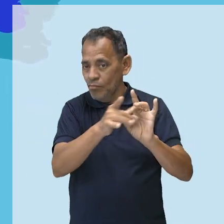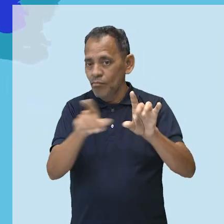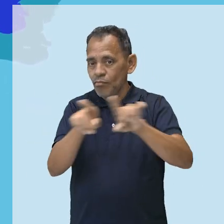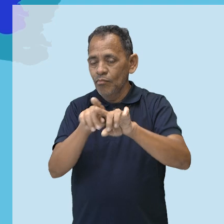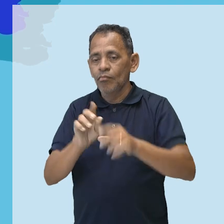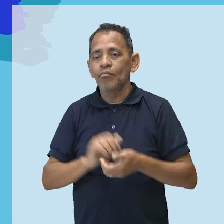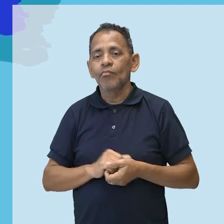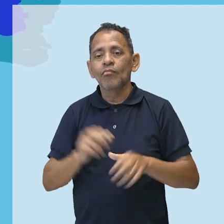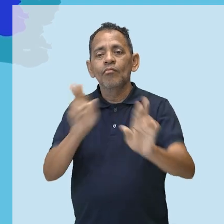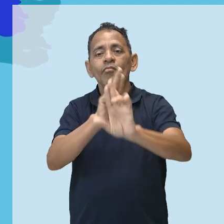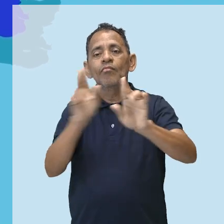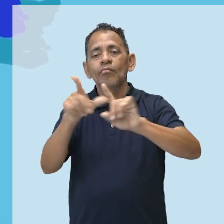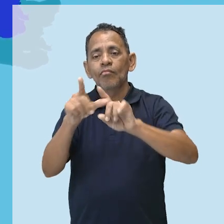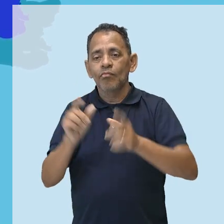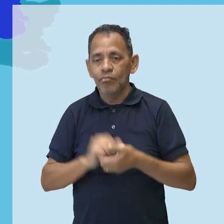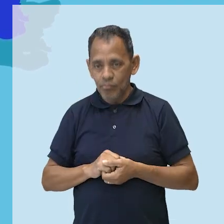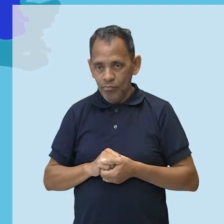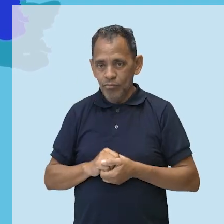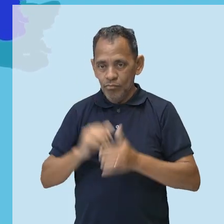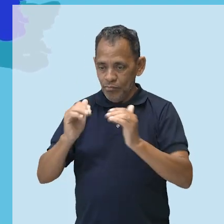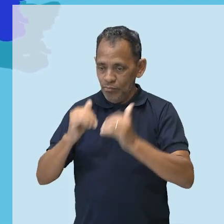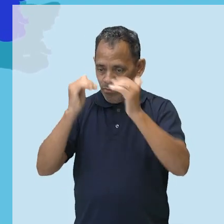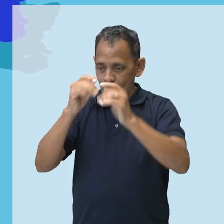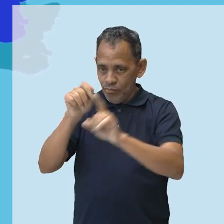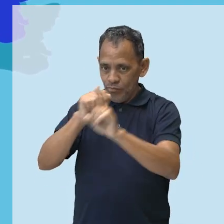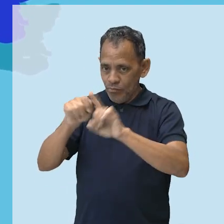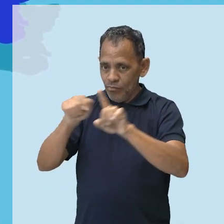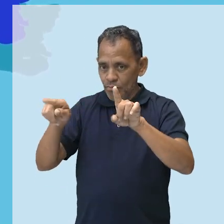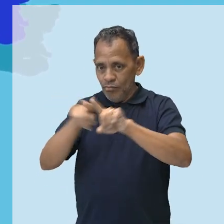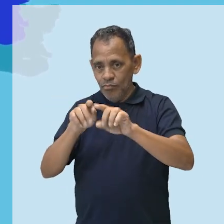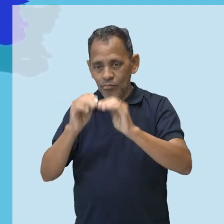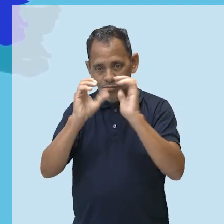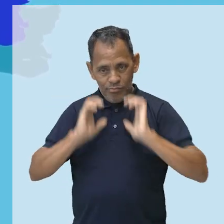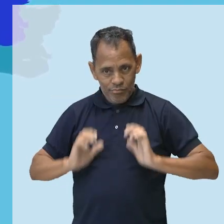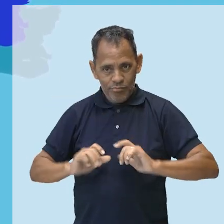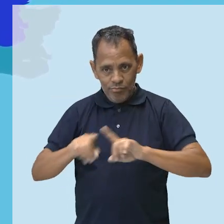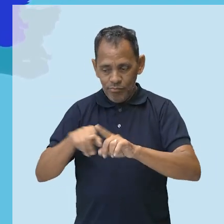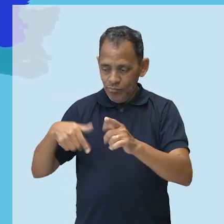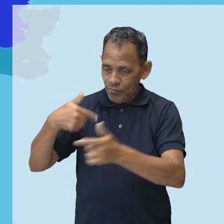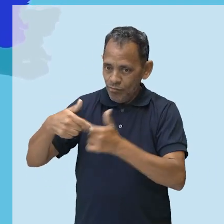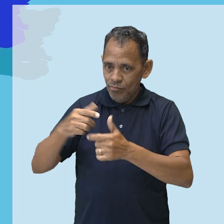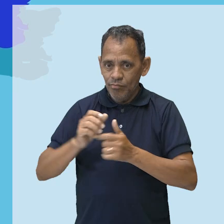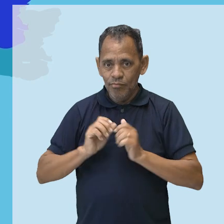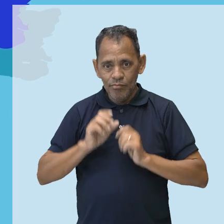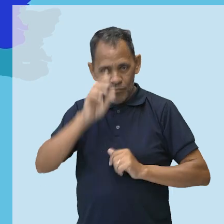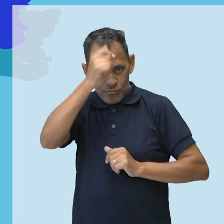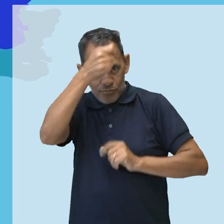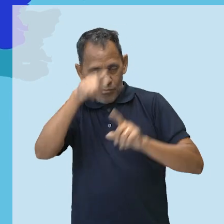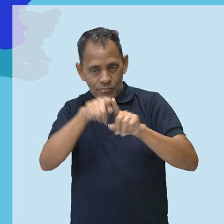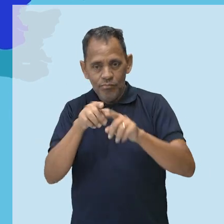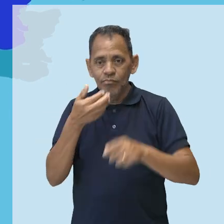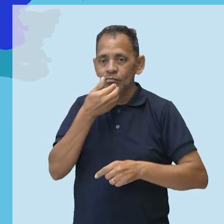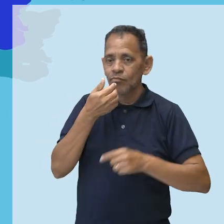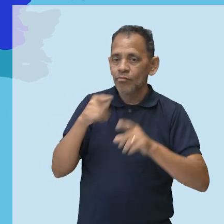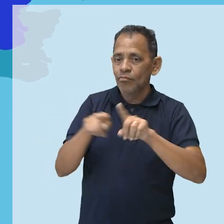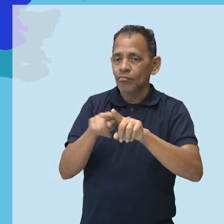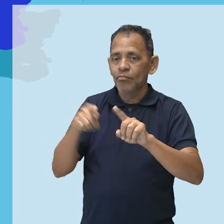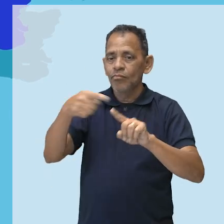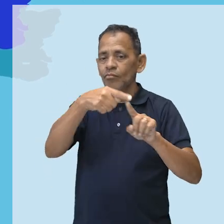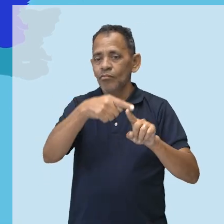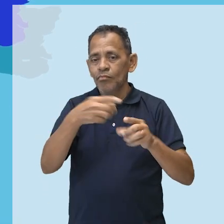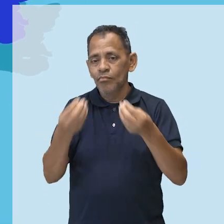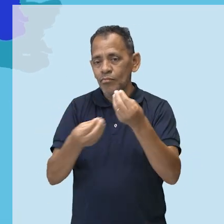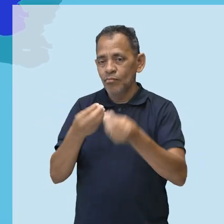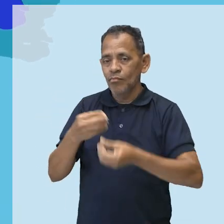individual e à ética de trabalho protestante. Há uma cultura de trabalho mais intensa, com menor foco em benefícios como